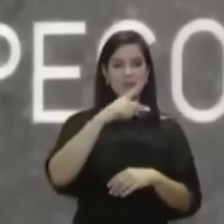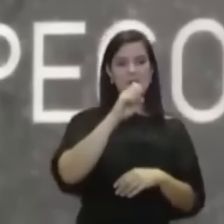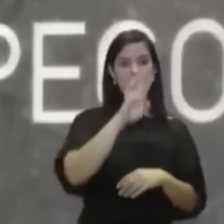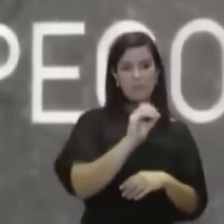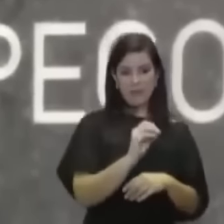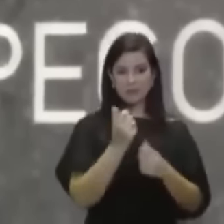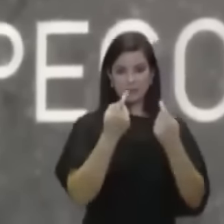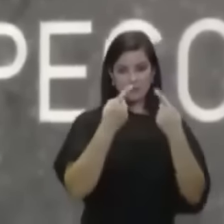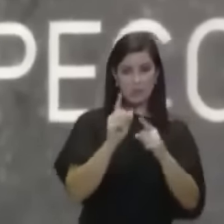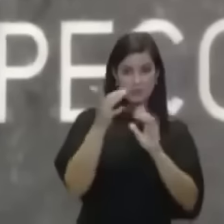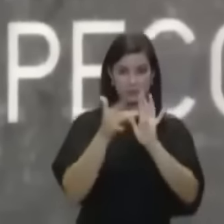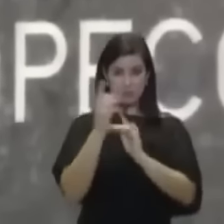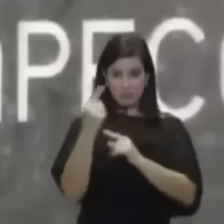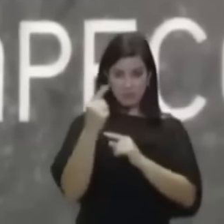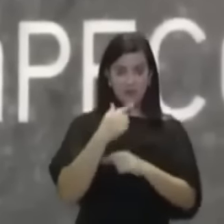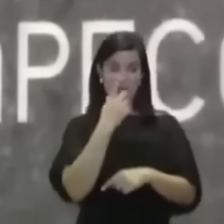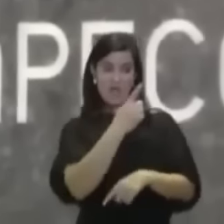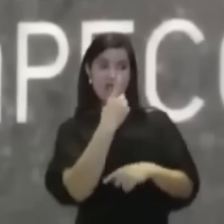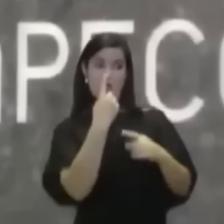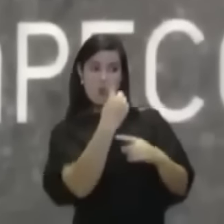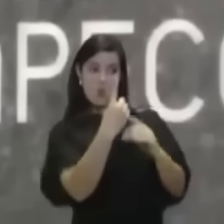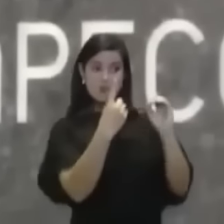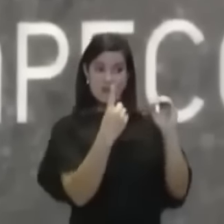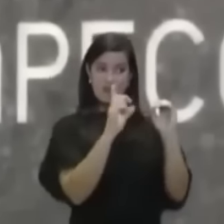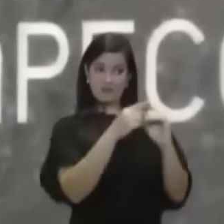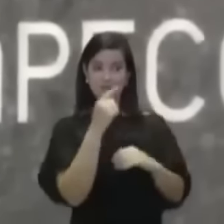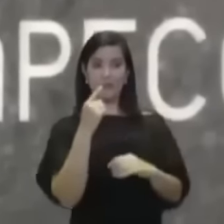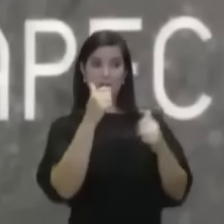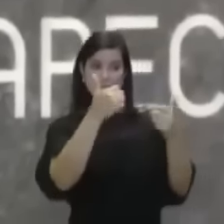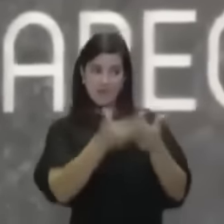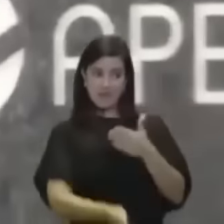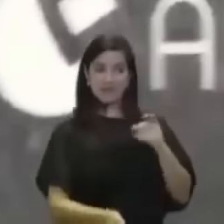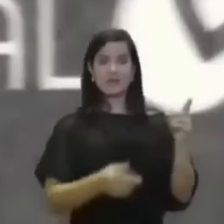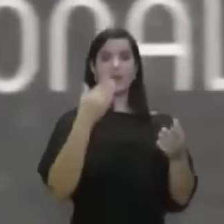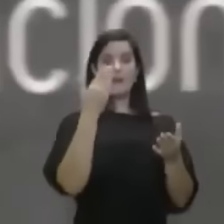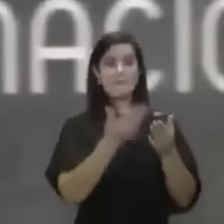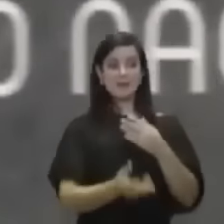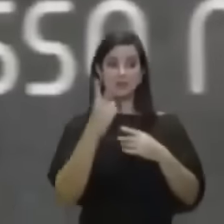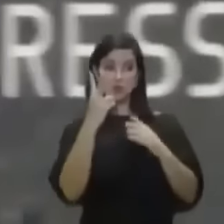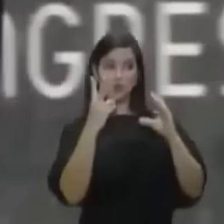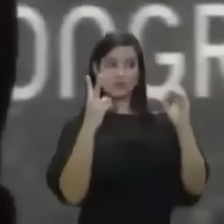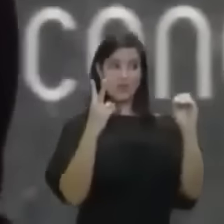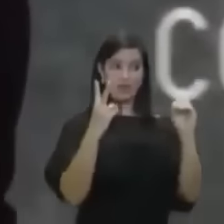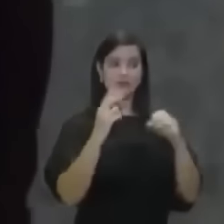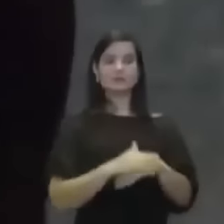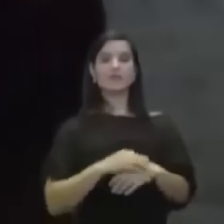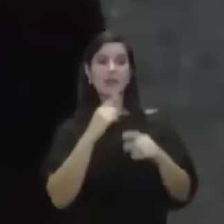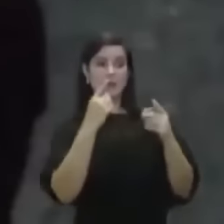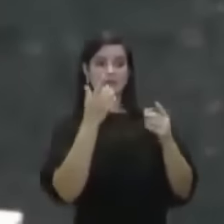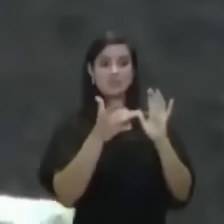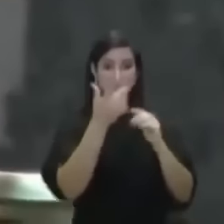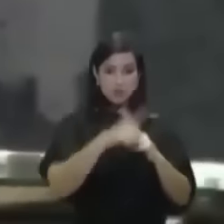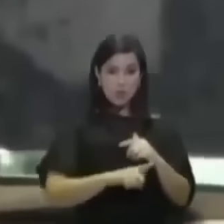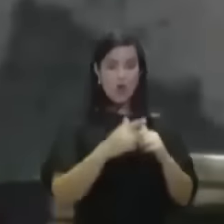Pedro. Quando Pedro negou a segunda vez, você está perdendo 2-0, Pedro. Quando Pedro negou a terceira vez, você está perdendo de 3-0, Pedro.